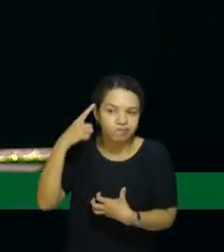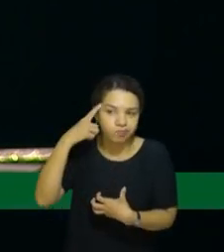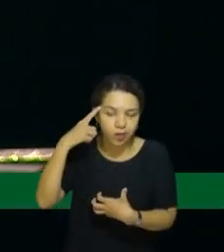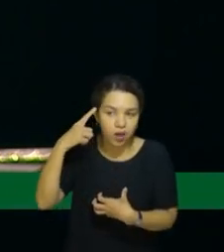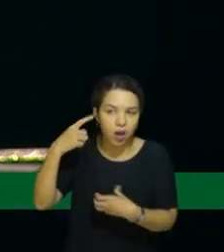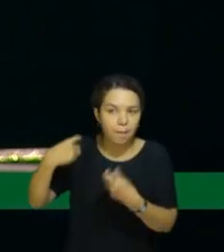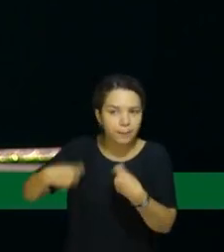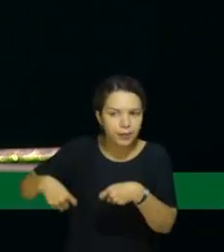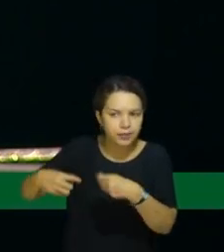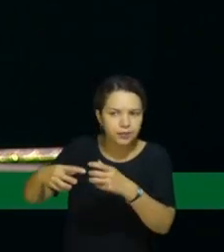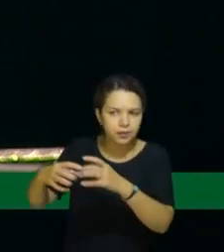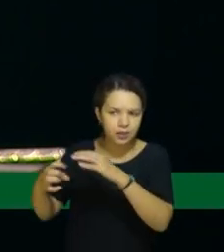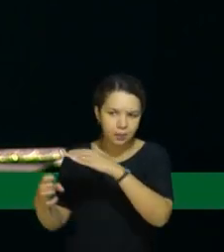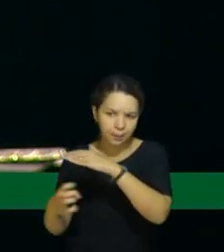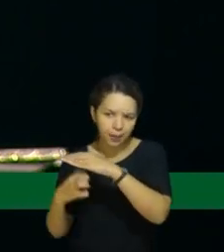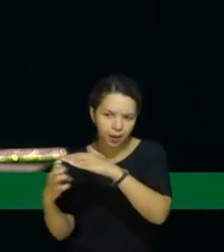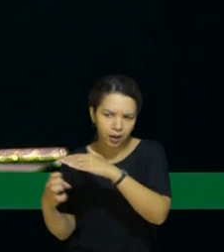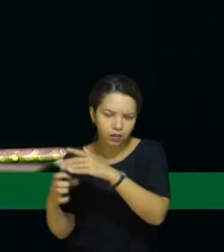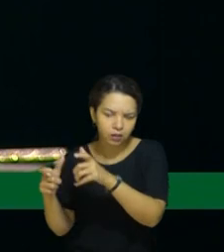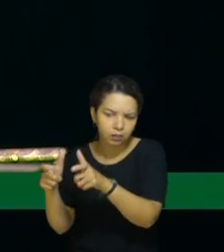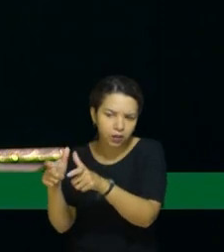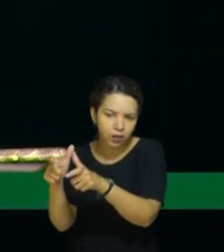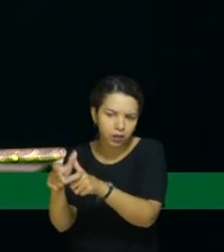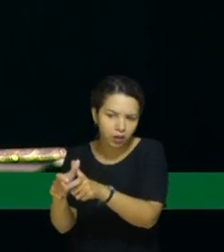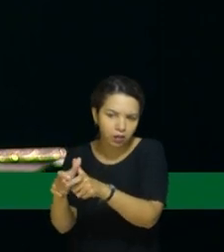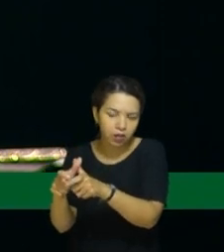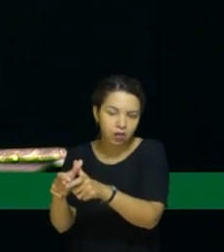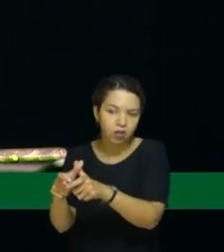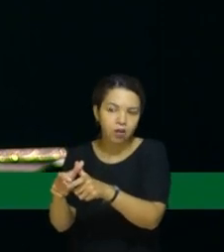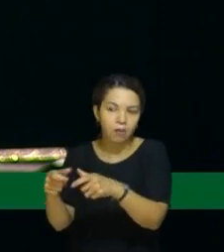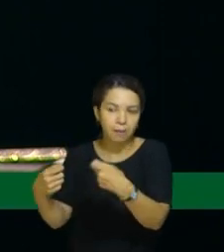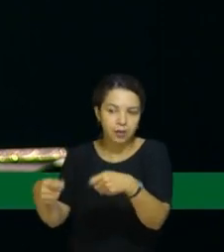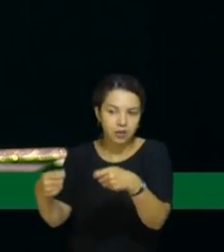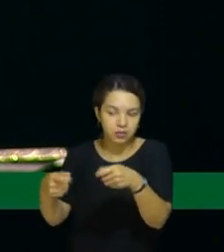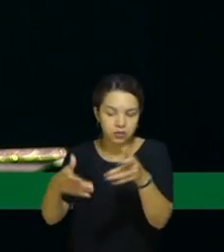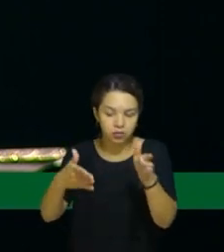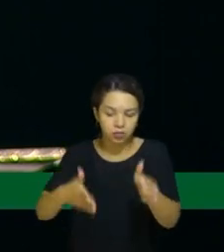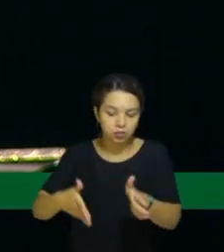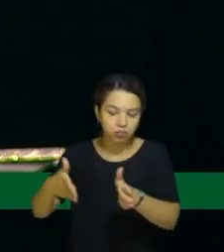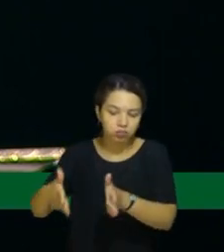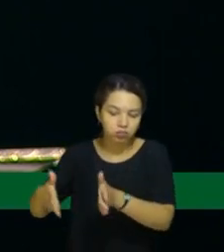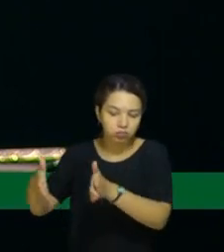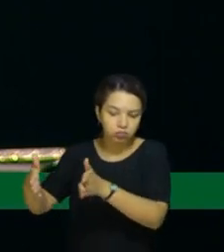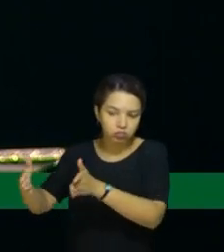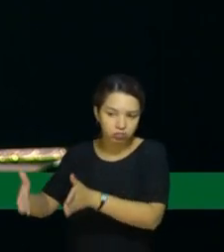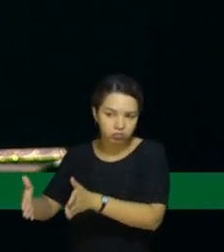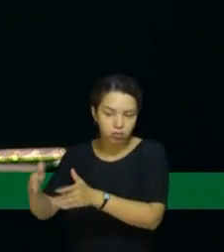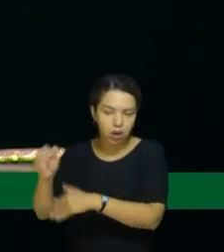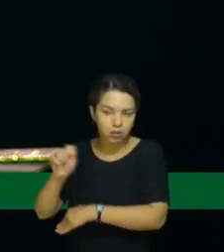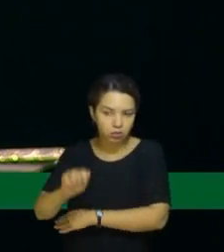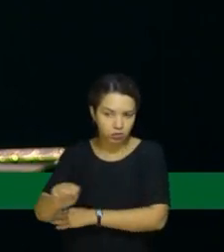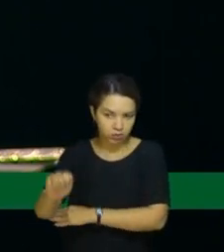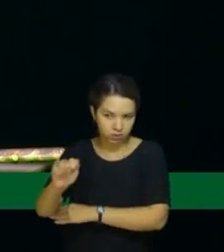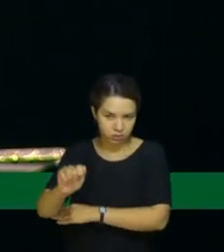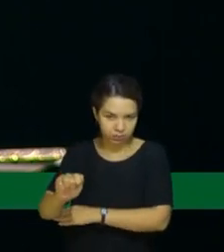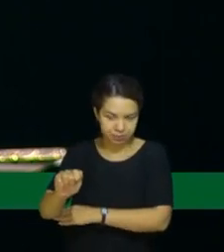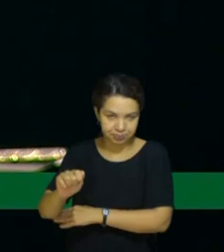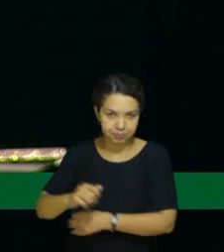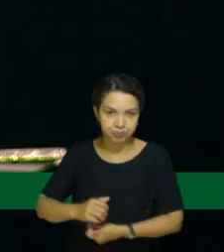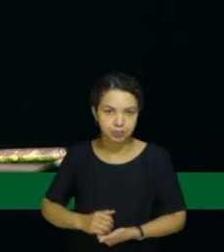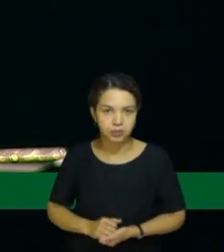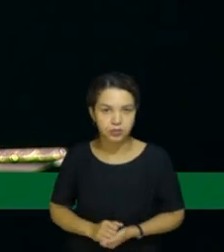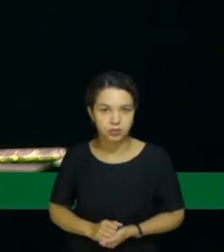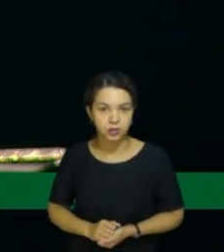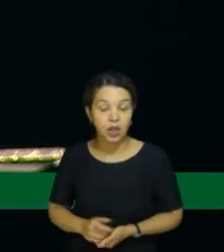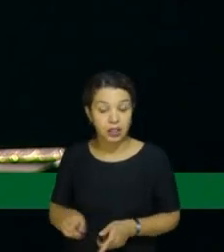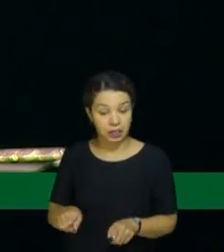pequeno porte se reunir em modelo associativista localmente nós fomos motivadores